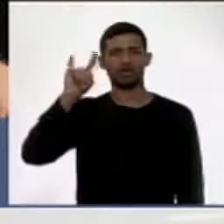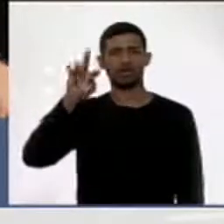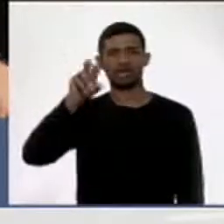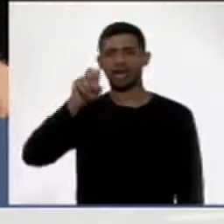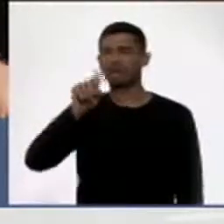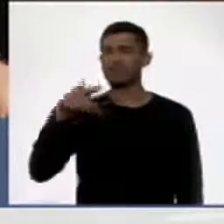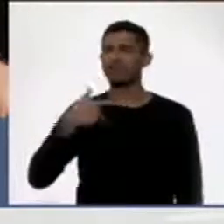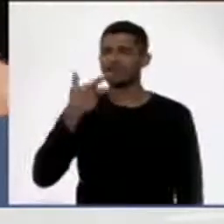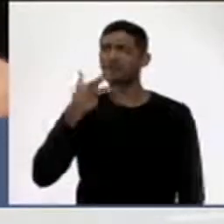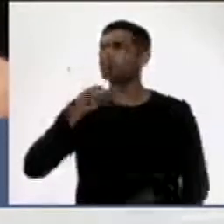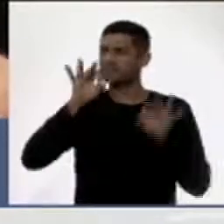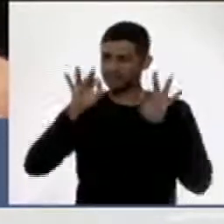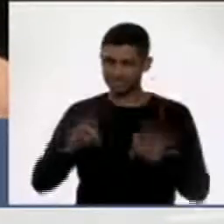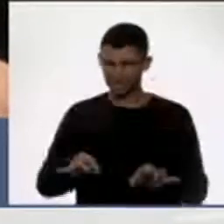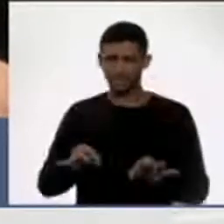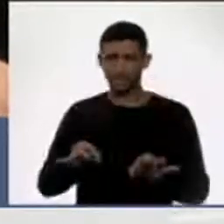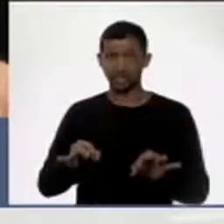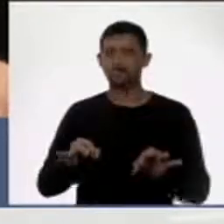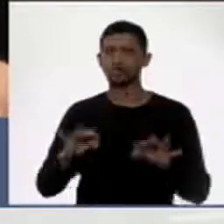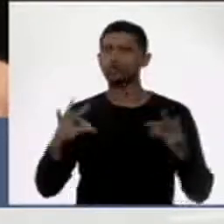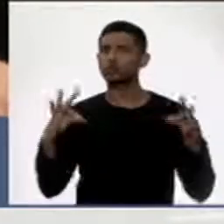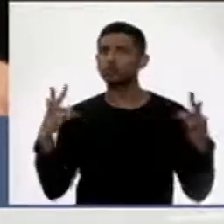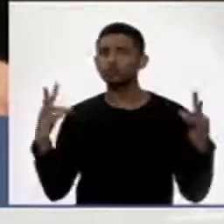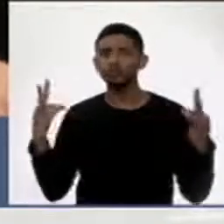afirmava que todos os